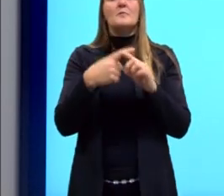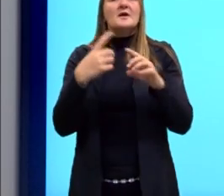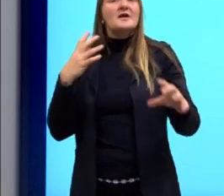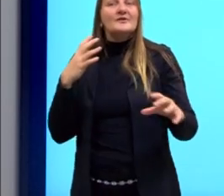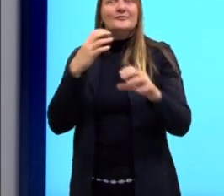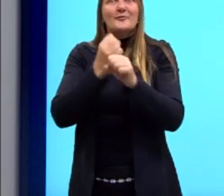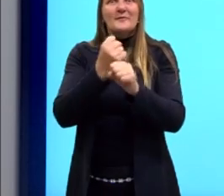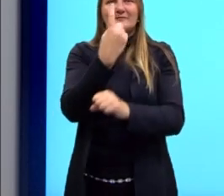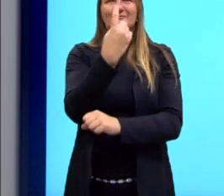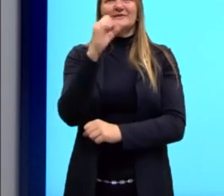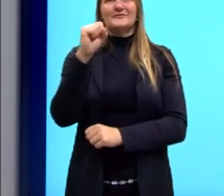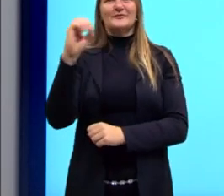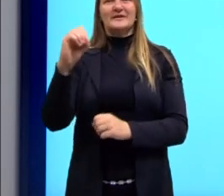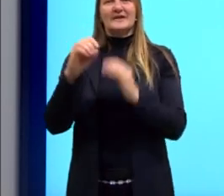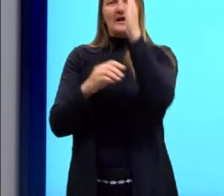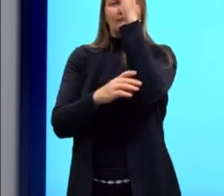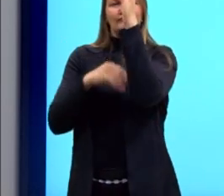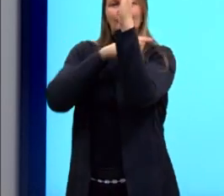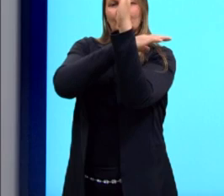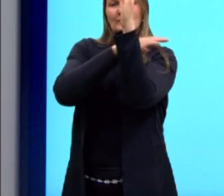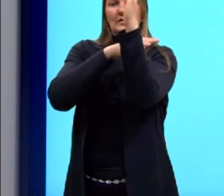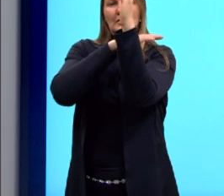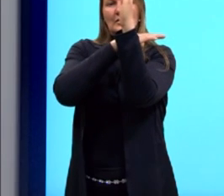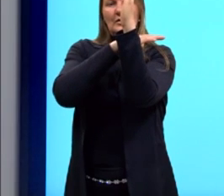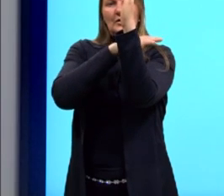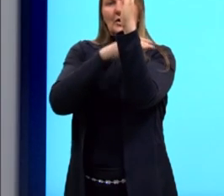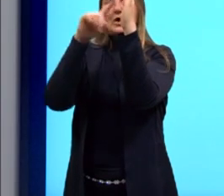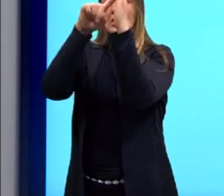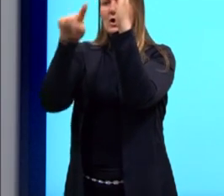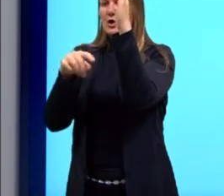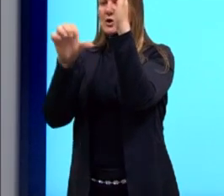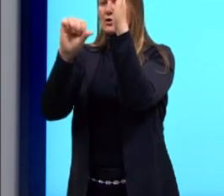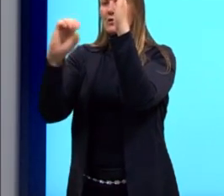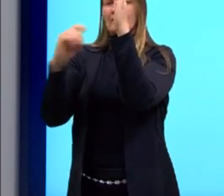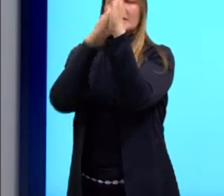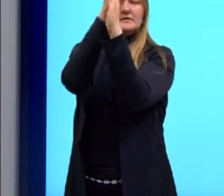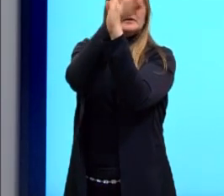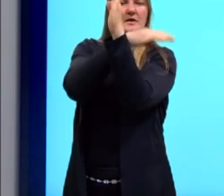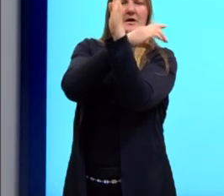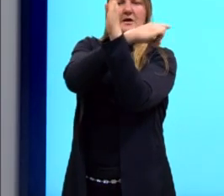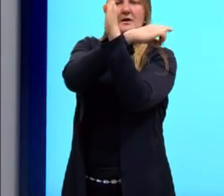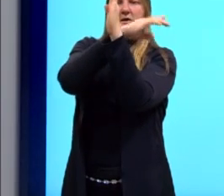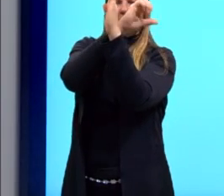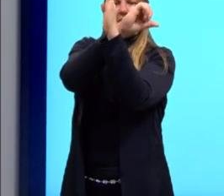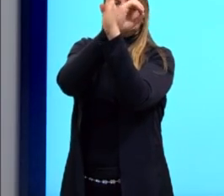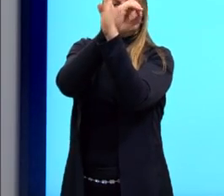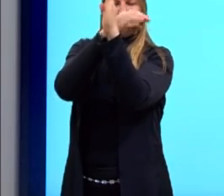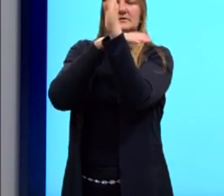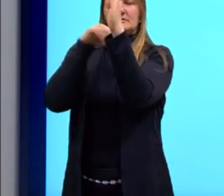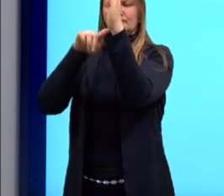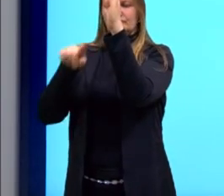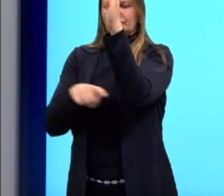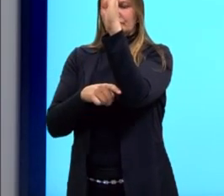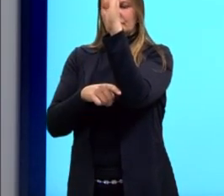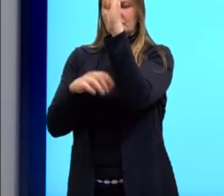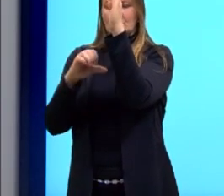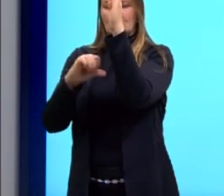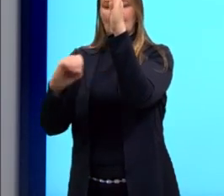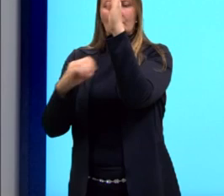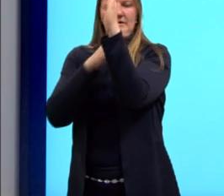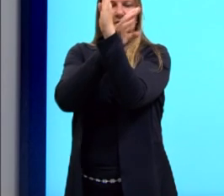180° Essas são as classificações dos ângulos formados por retas paralelas